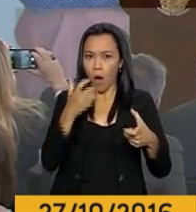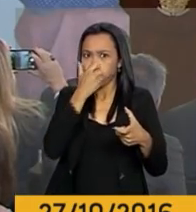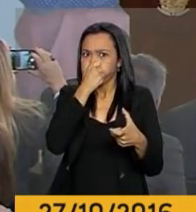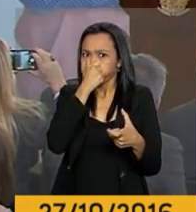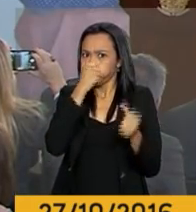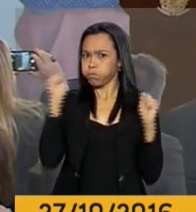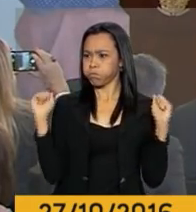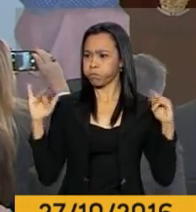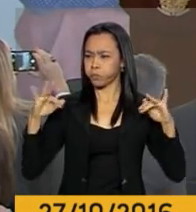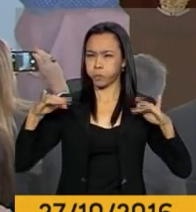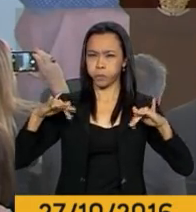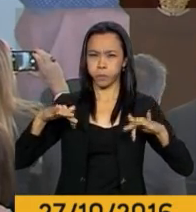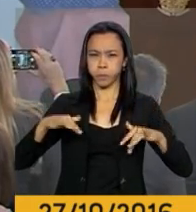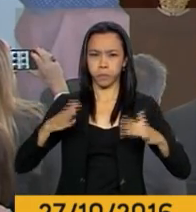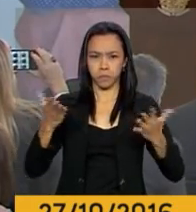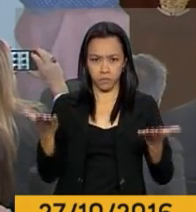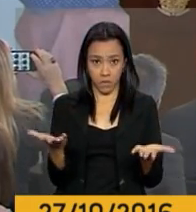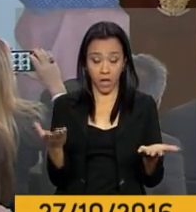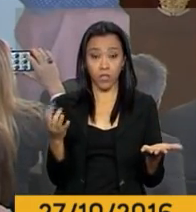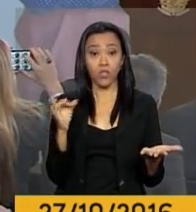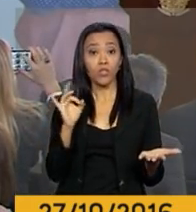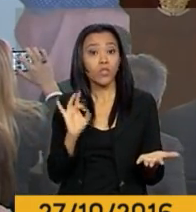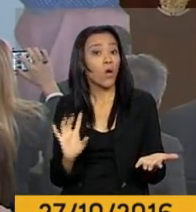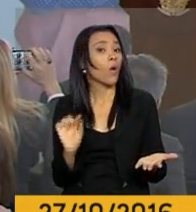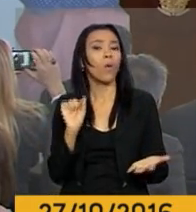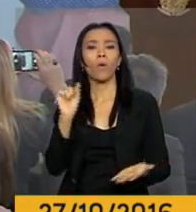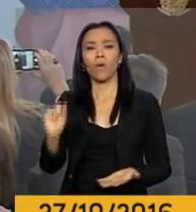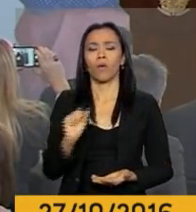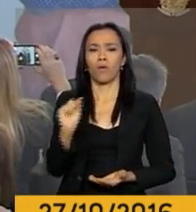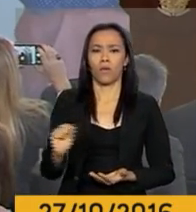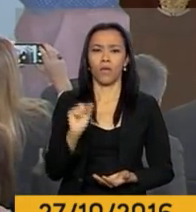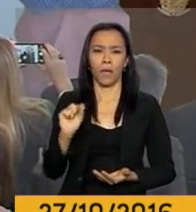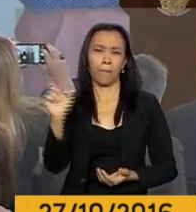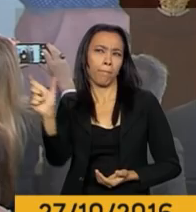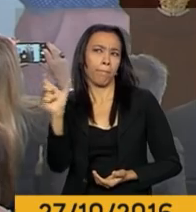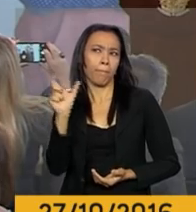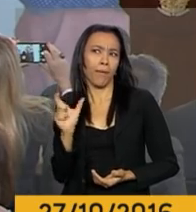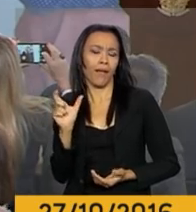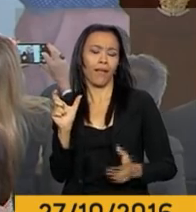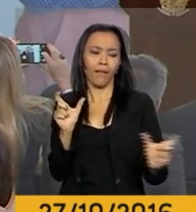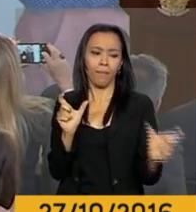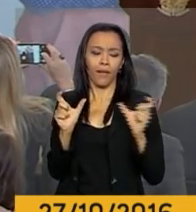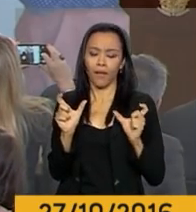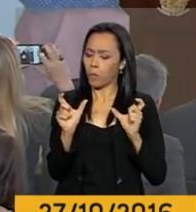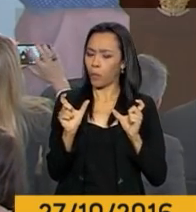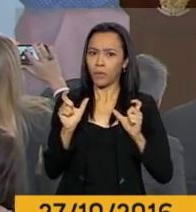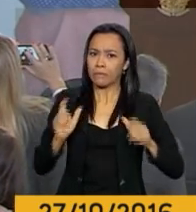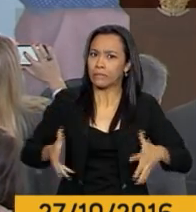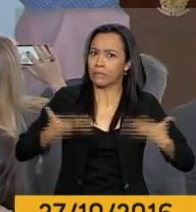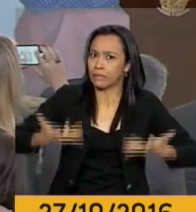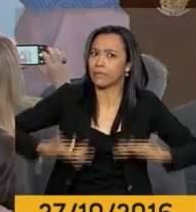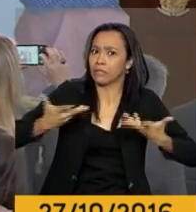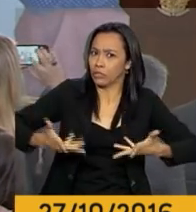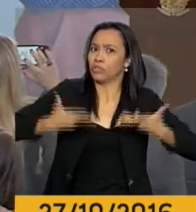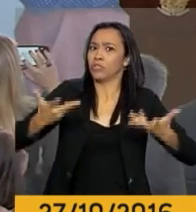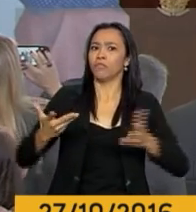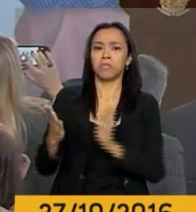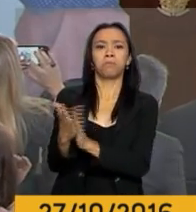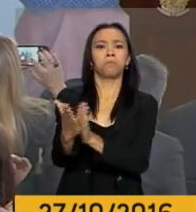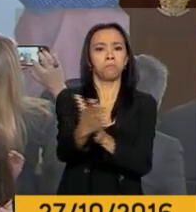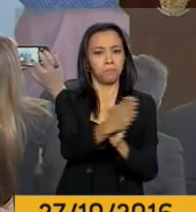lotadíssimo, nós só ouvimos palavras de incentivo e aplausos.